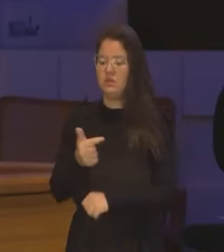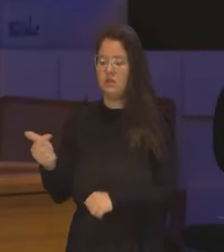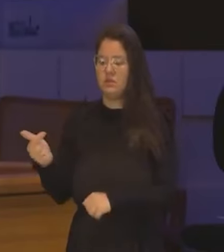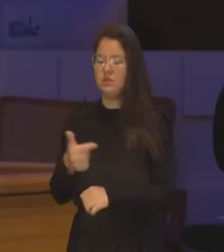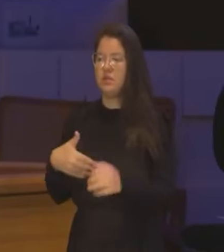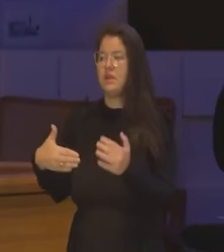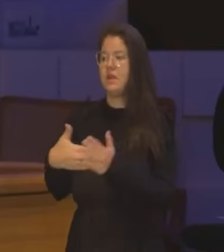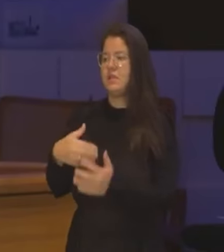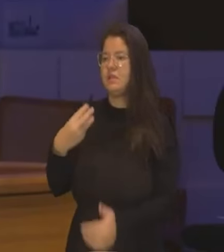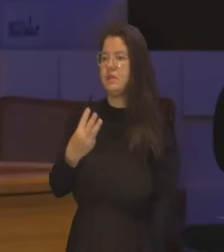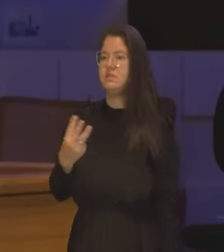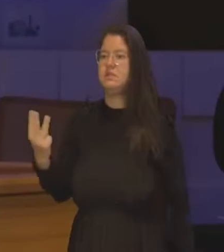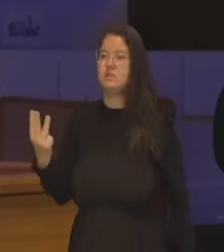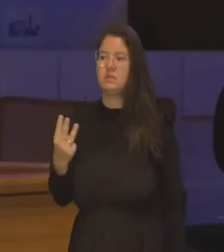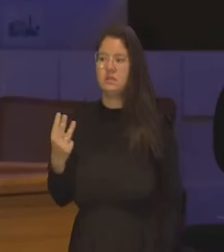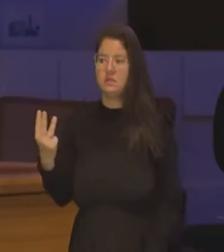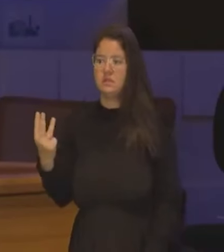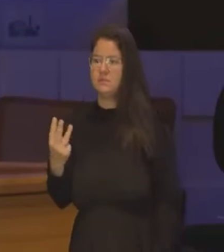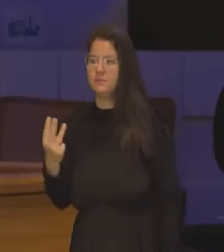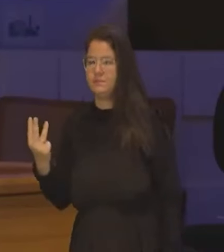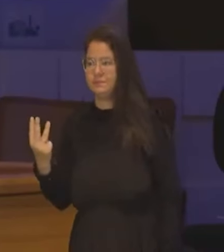a 33.